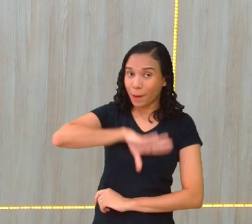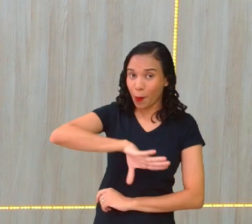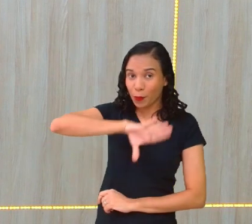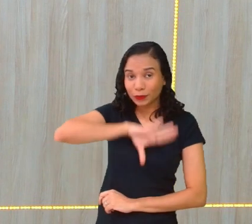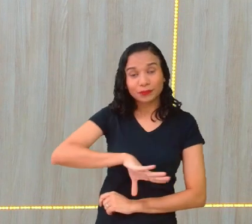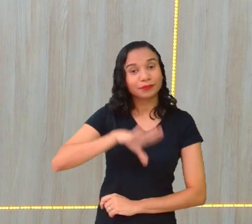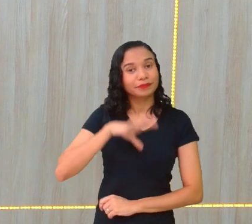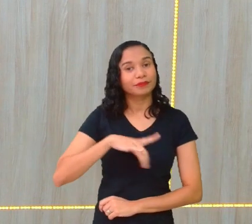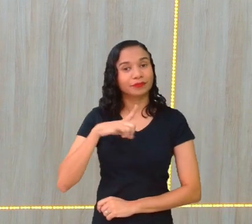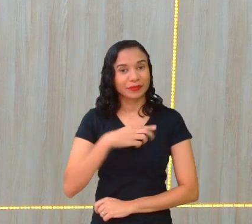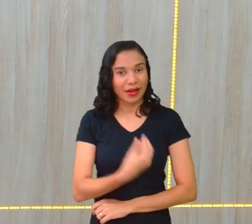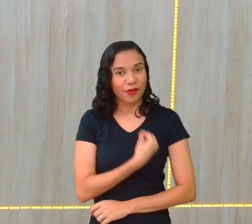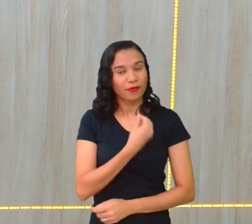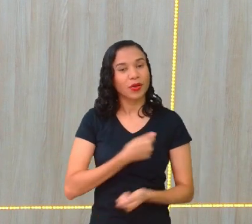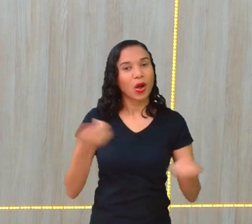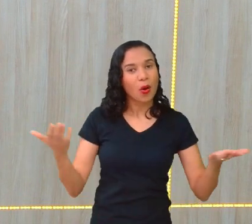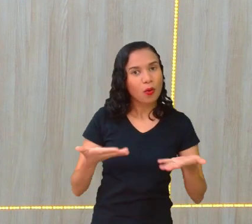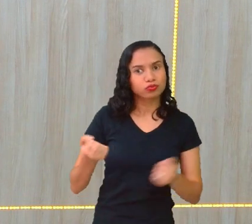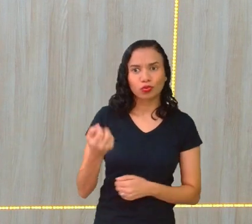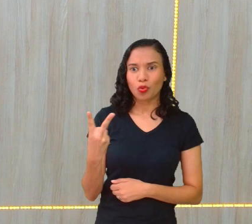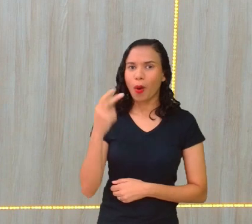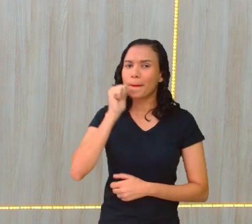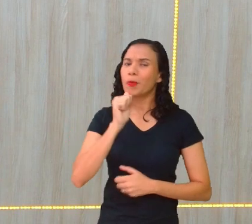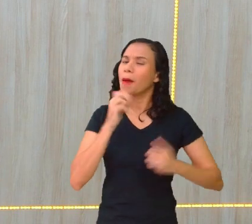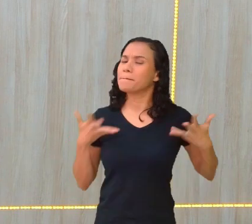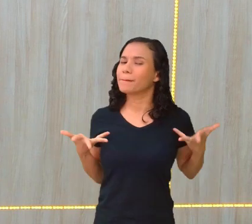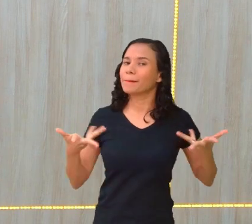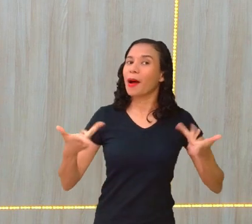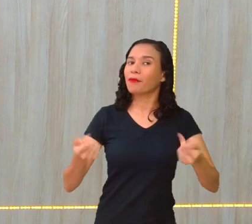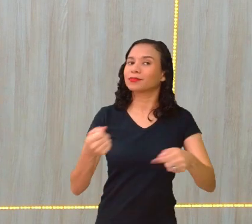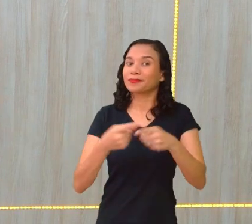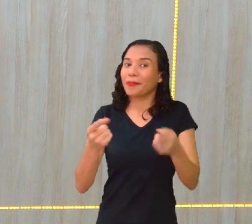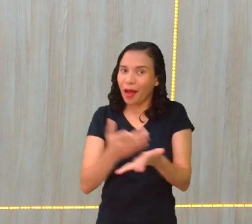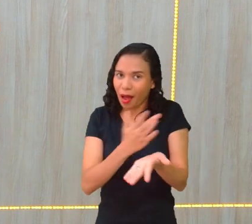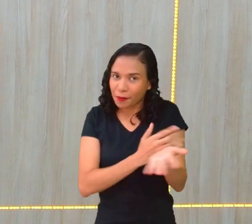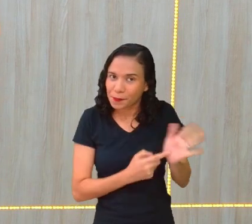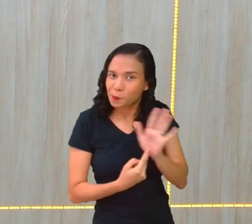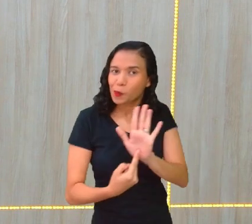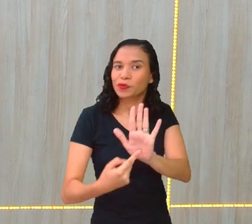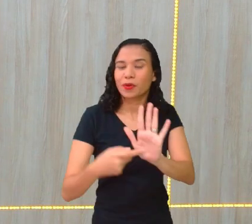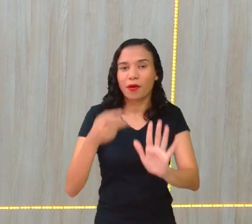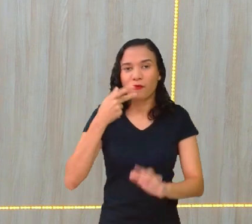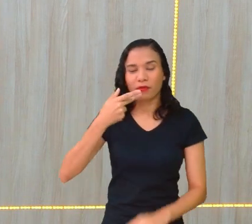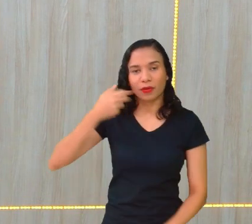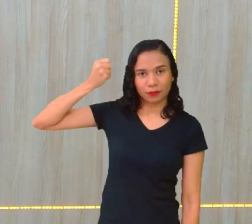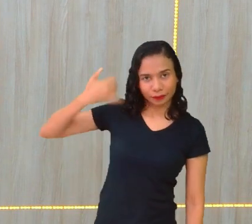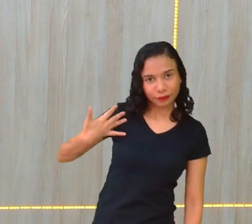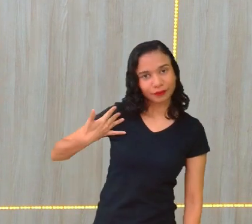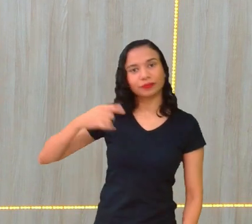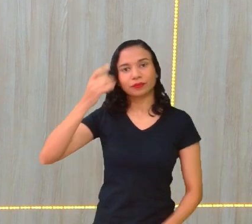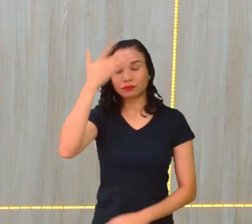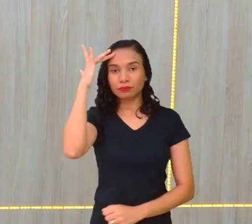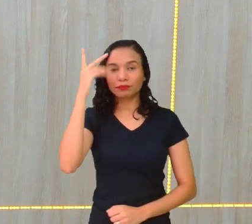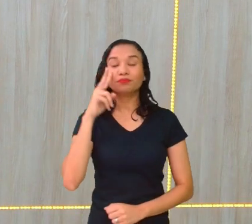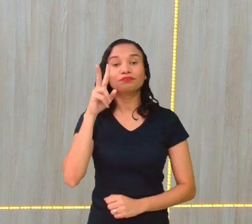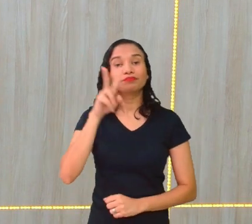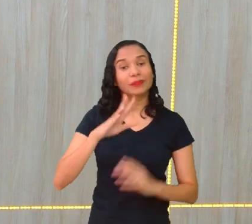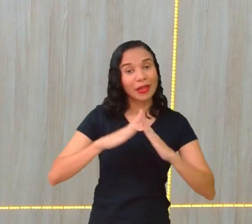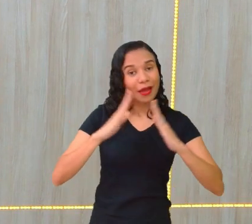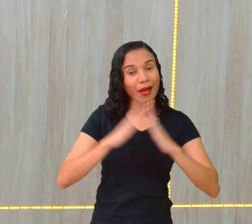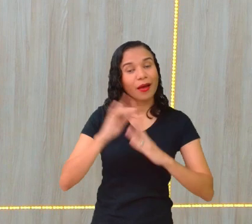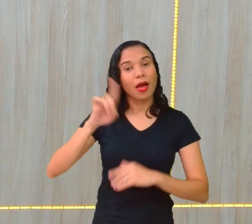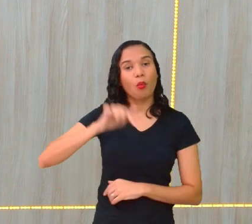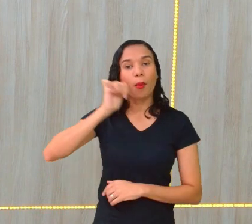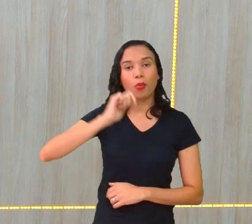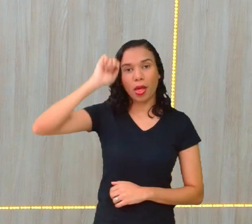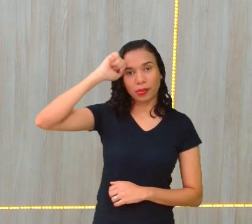certo? Eu estou aqui acompanhada de duas mulheres maravilhosas, mas antes de apresentá-las, eu vou me autodescrever para quem está aí em casa. Eu sou